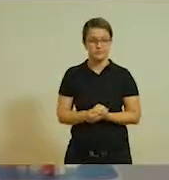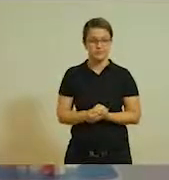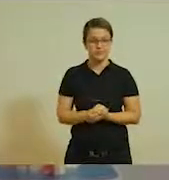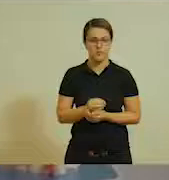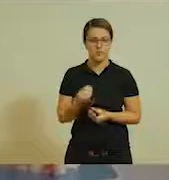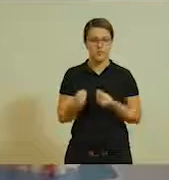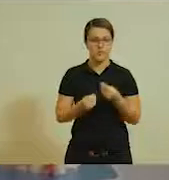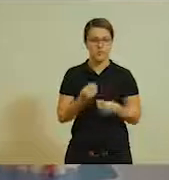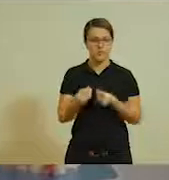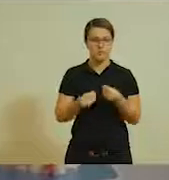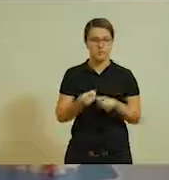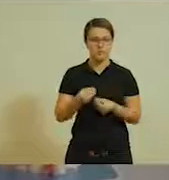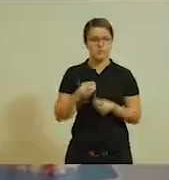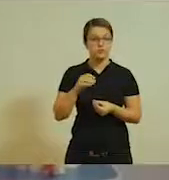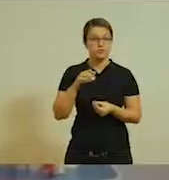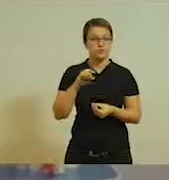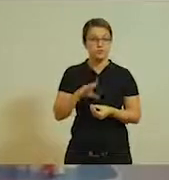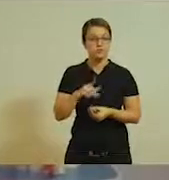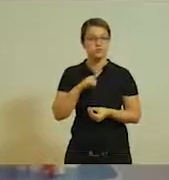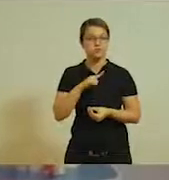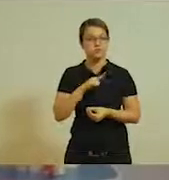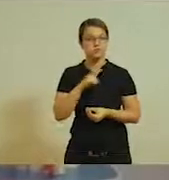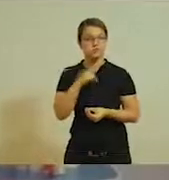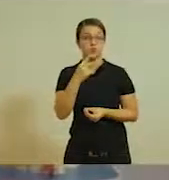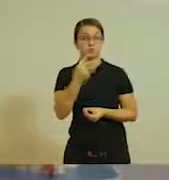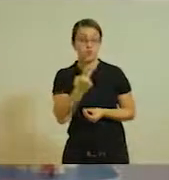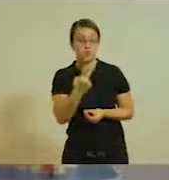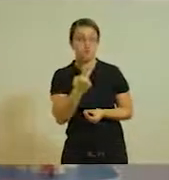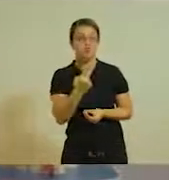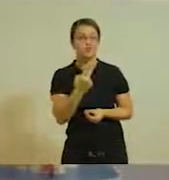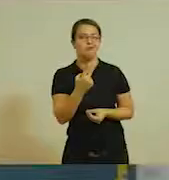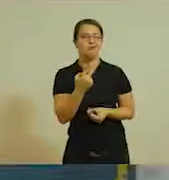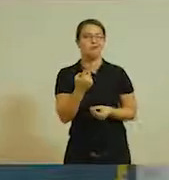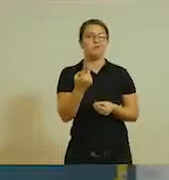Esse dado, ele só vai ter os números 2 e os números 3.